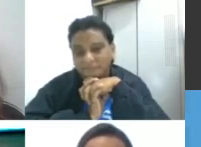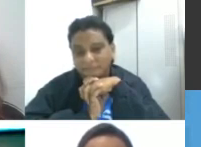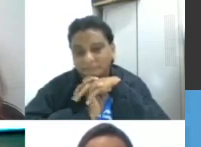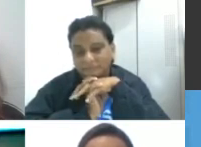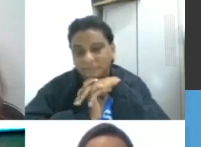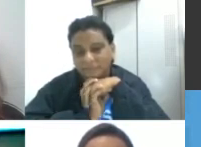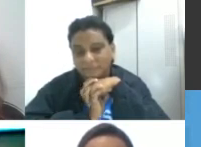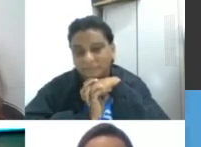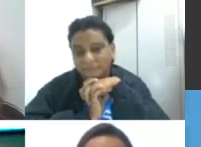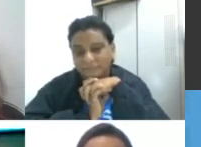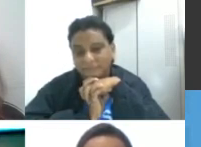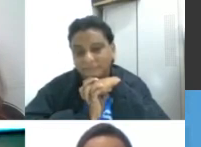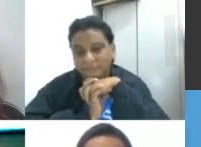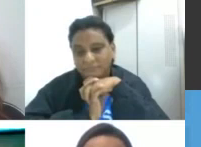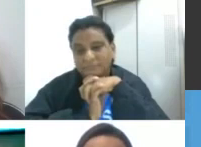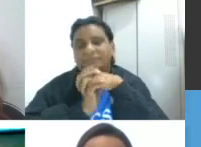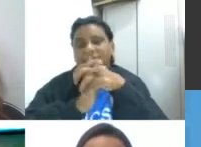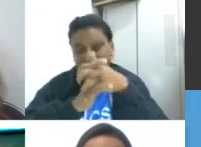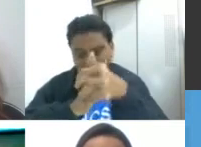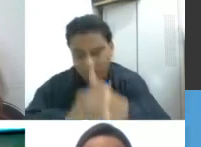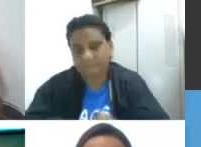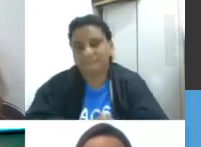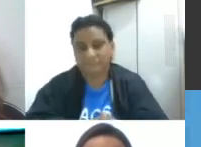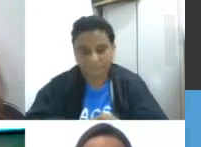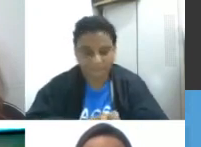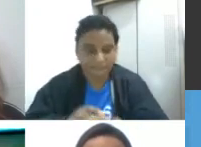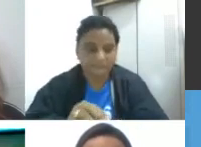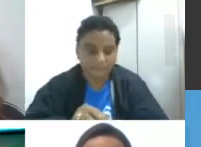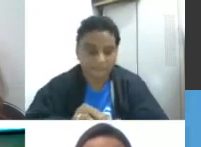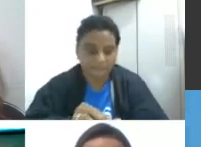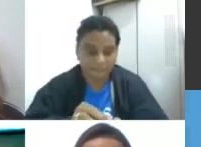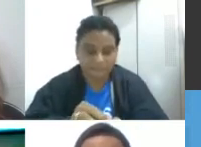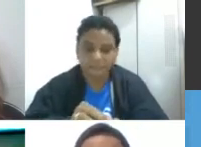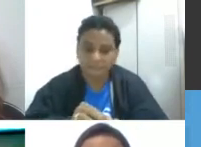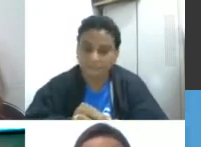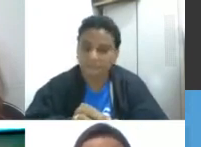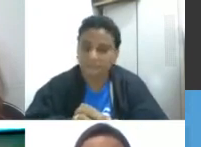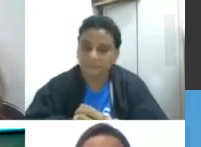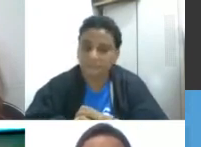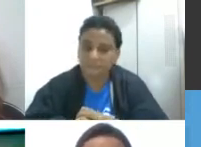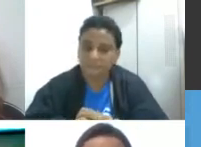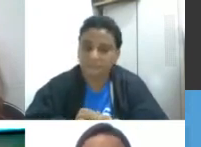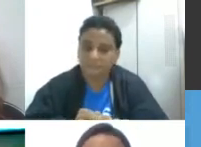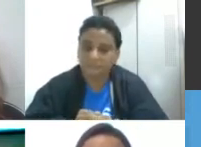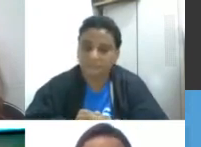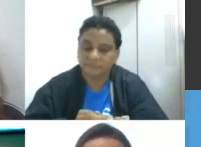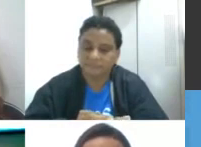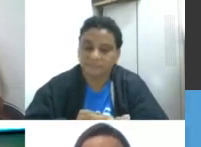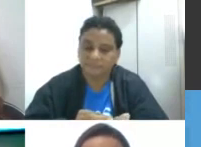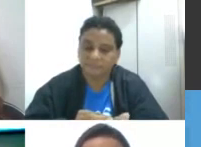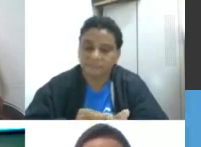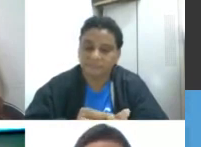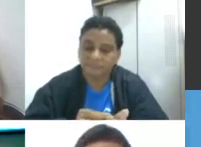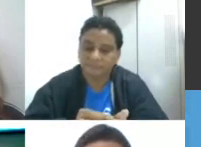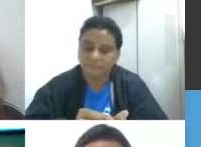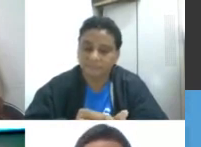deixa para beber daqui a duas três horas será que você não aguenta não consegue fazer esse esforço a gente ajuda né tem essa questão